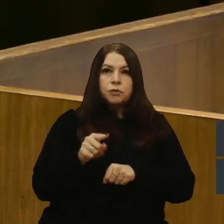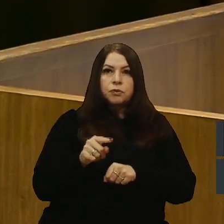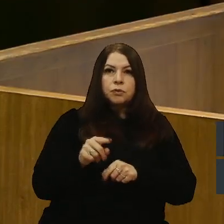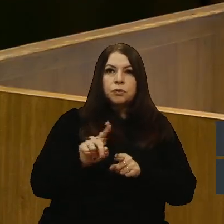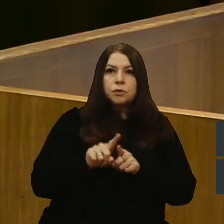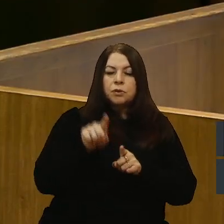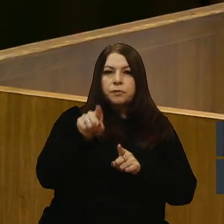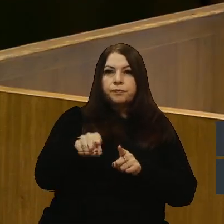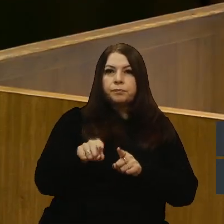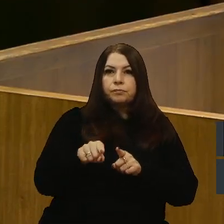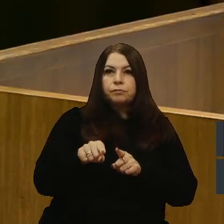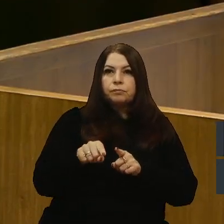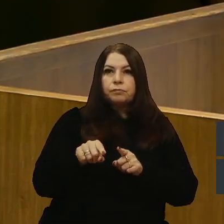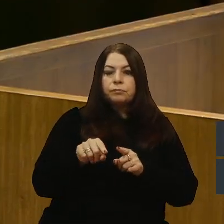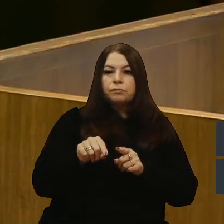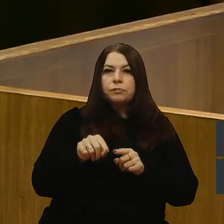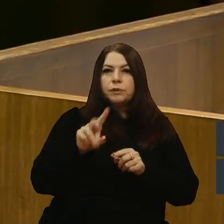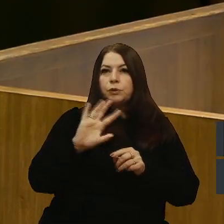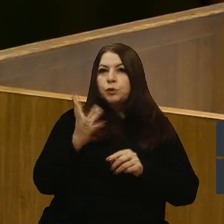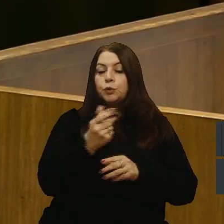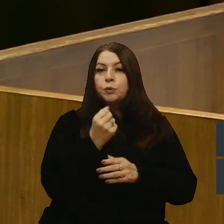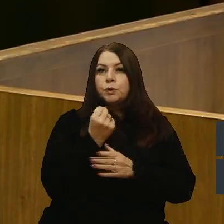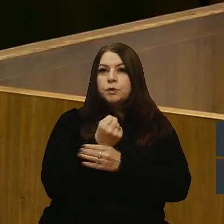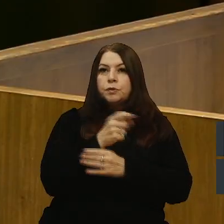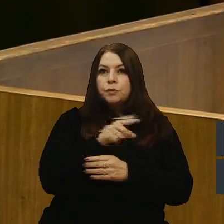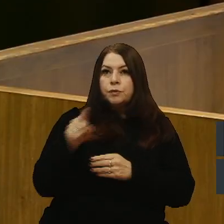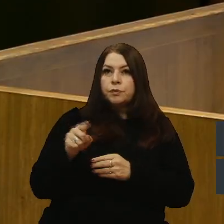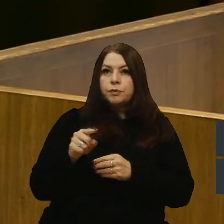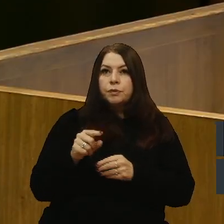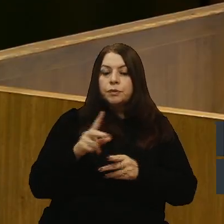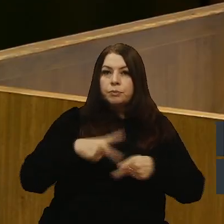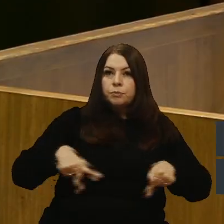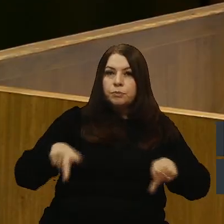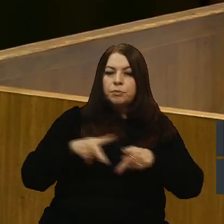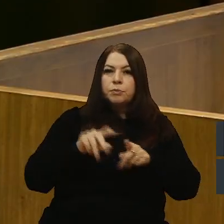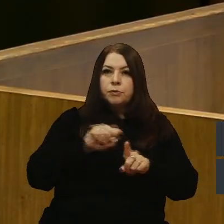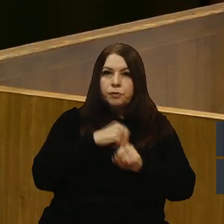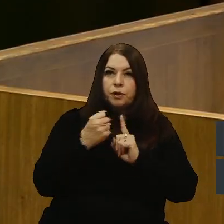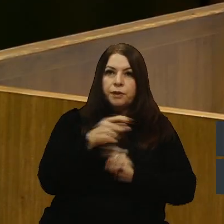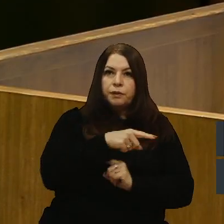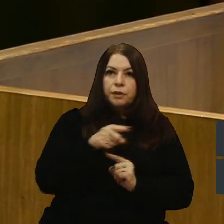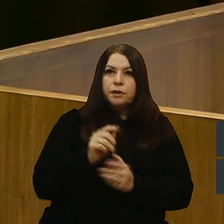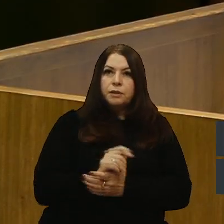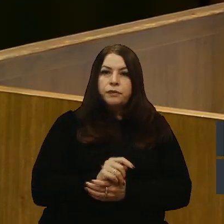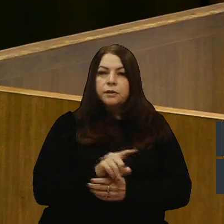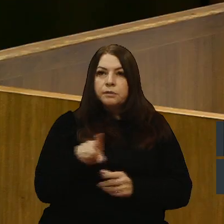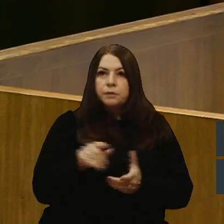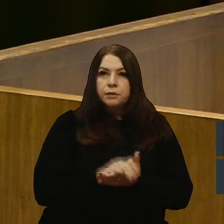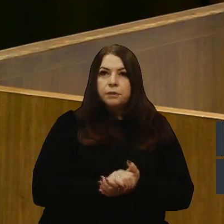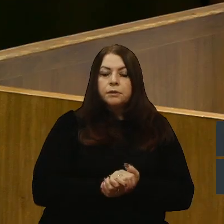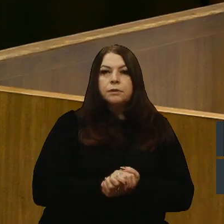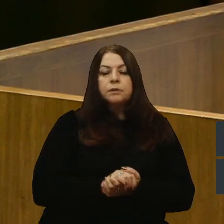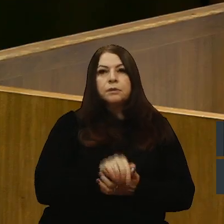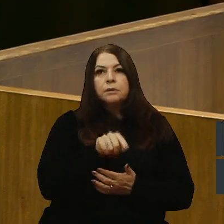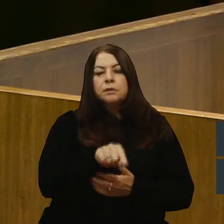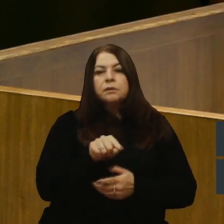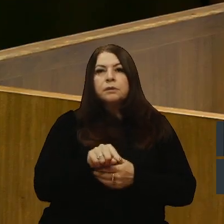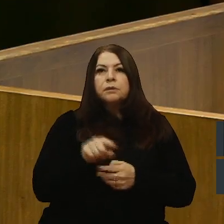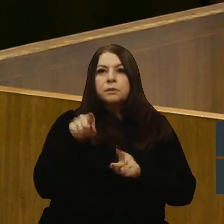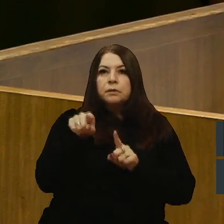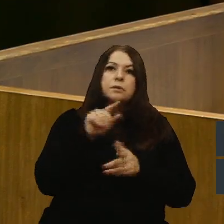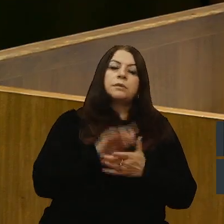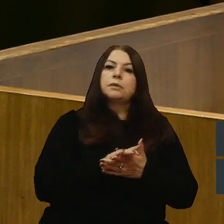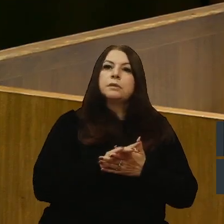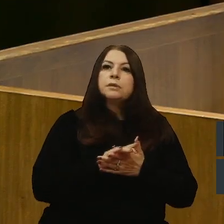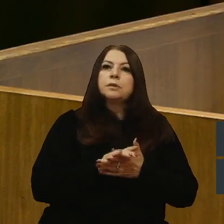internado, com todas as suas seguranças do povo, da sociedade. E eu, no caso, que sou